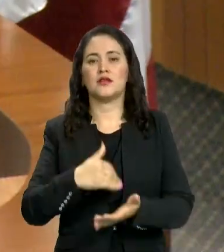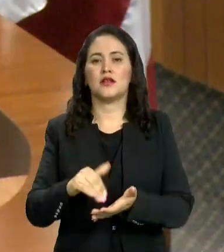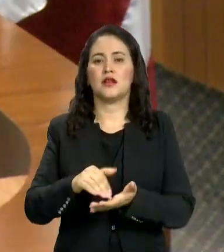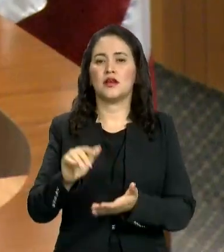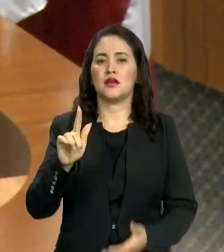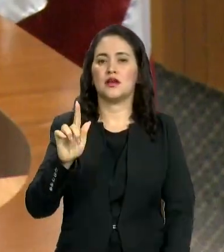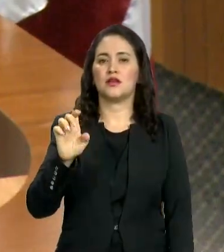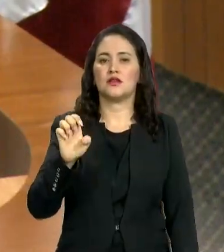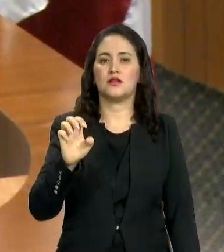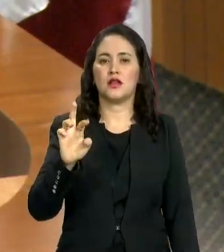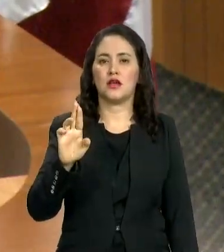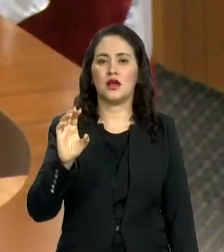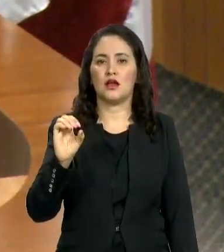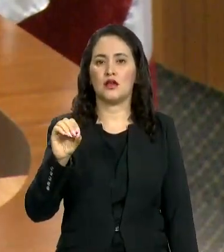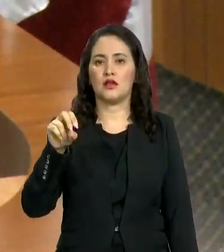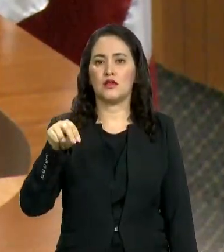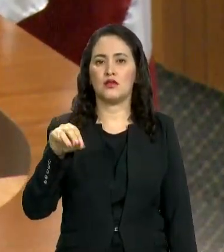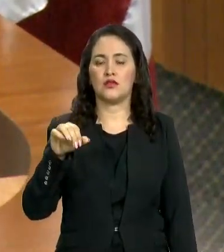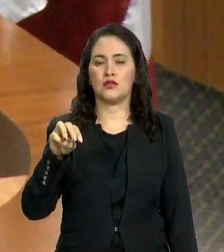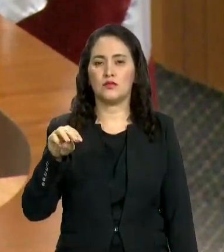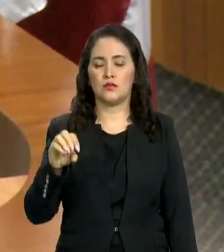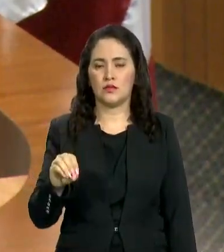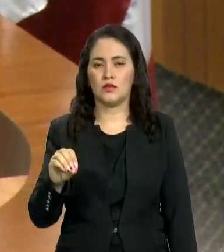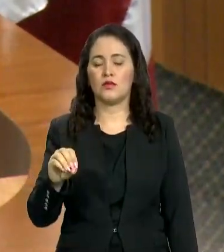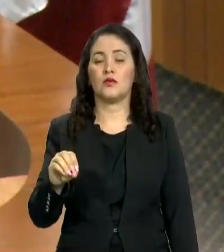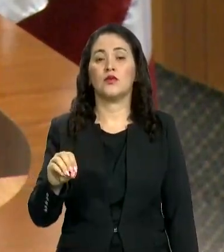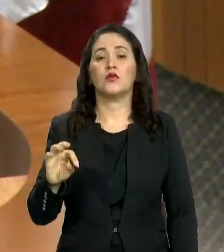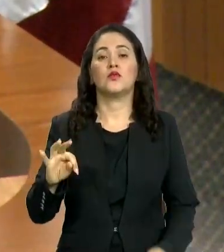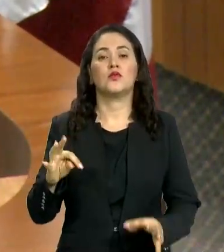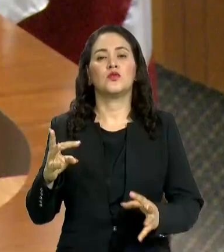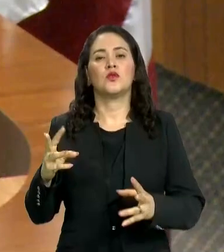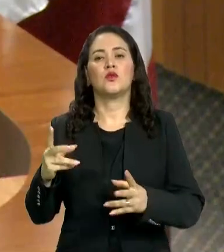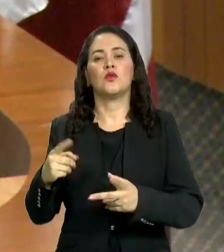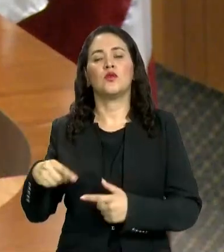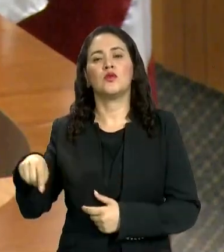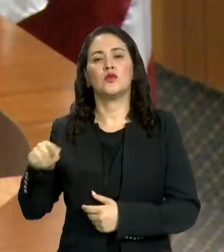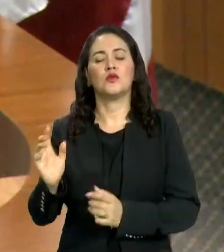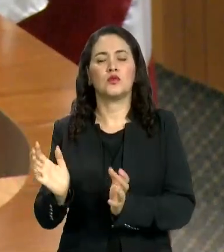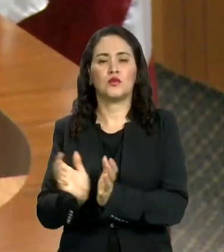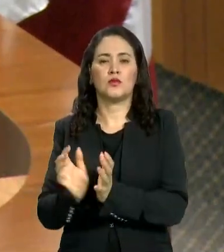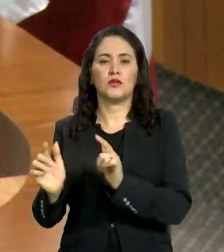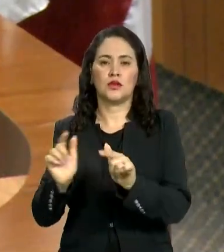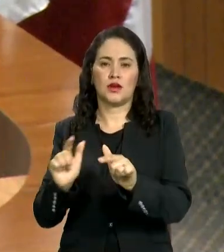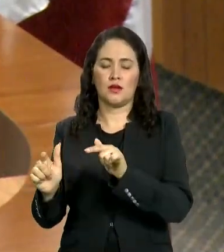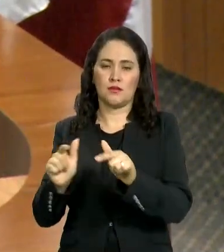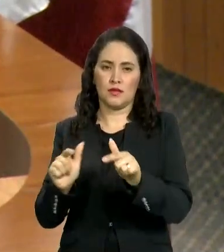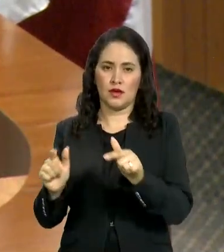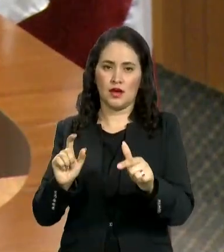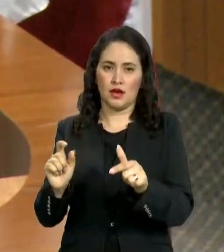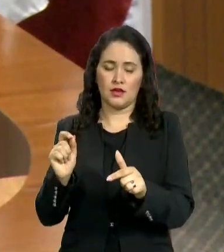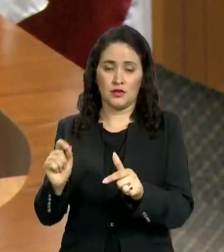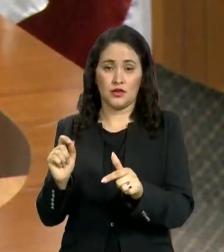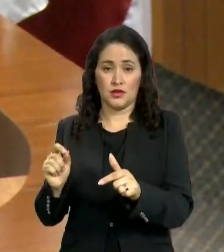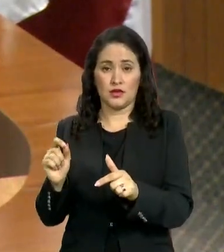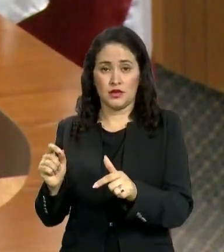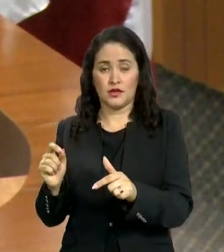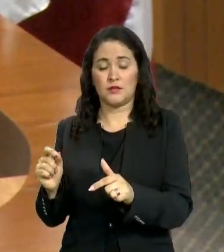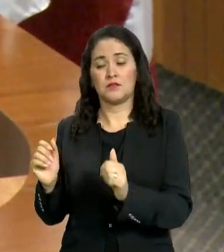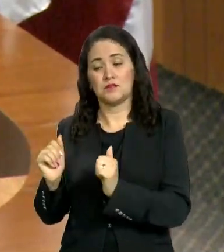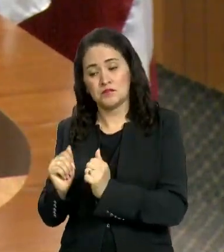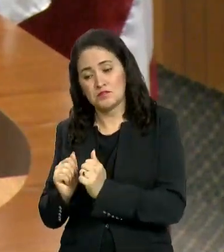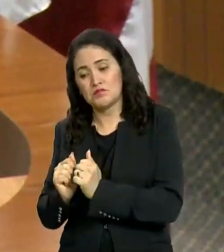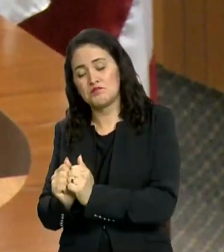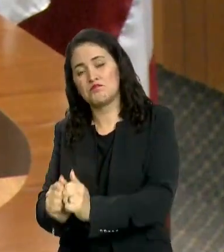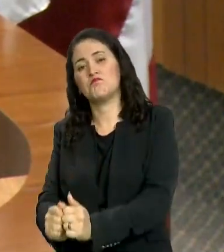equipe que estiveram conosco nesse dia importantíssimo lá para dar uma demonstração de que é possível sim gerar